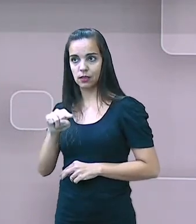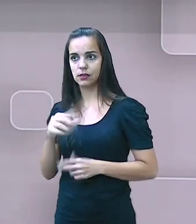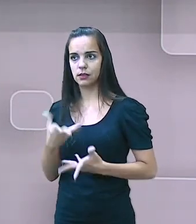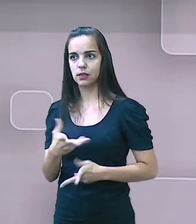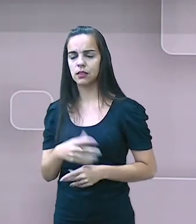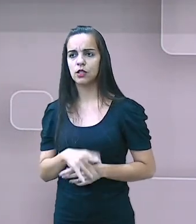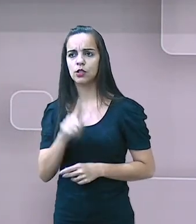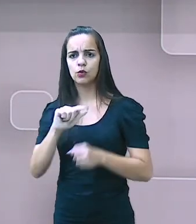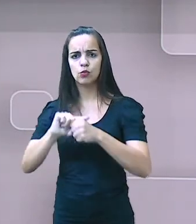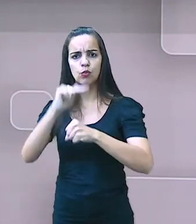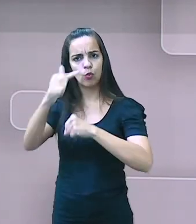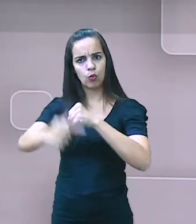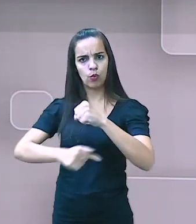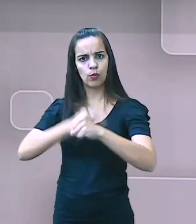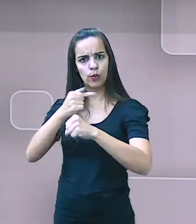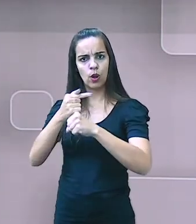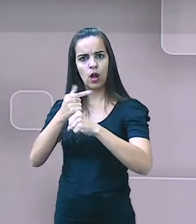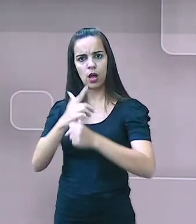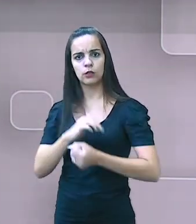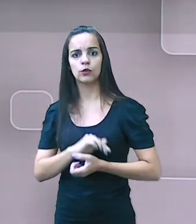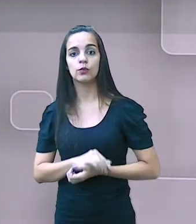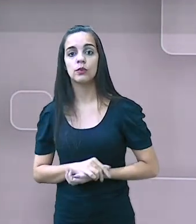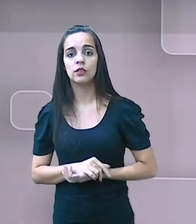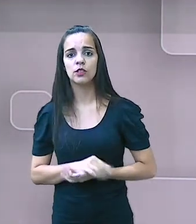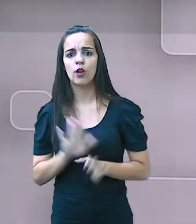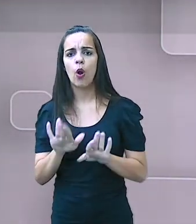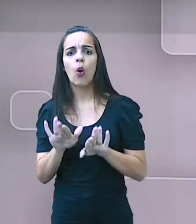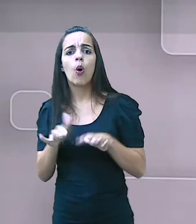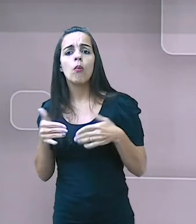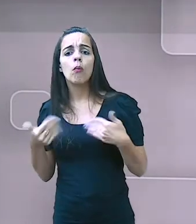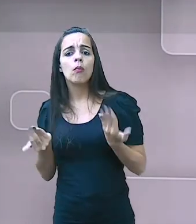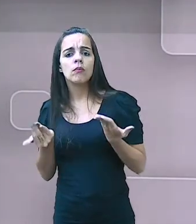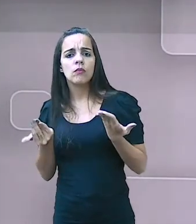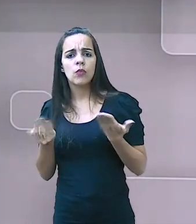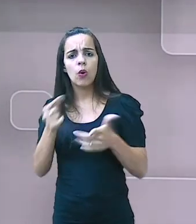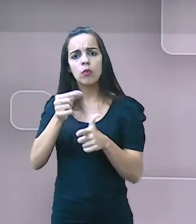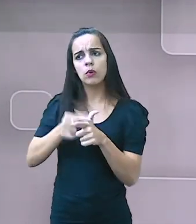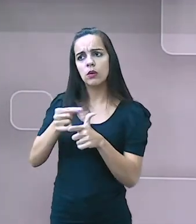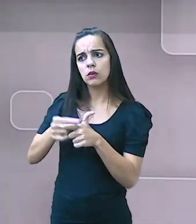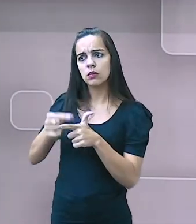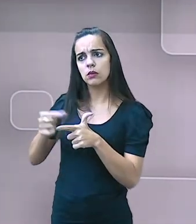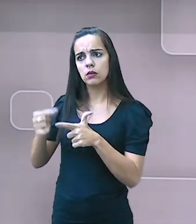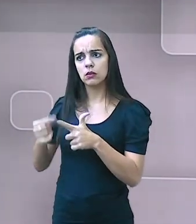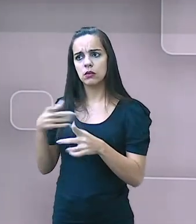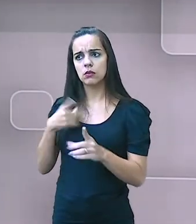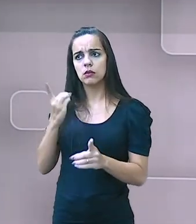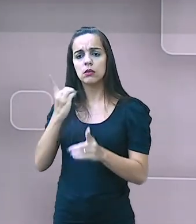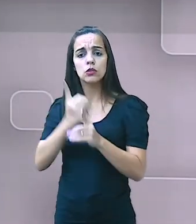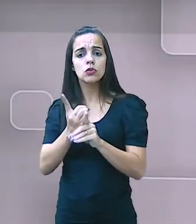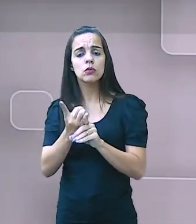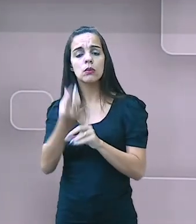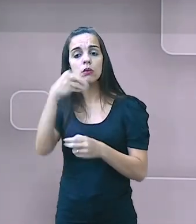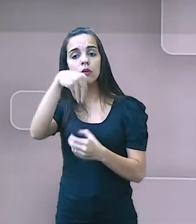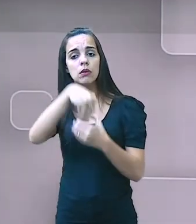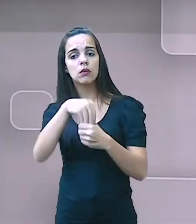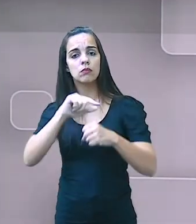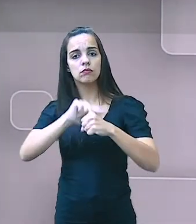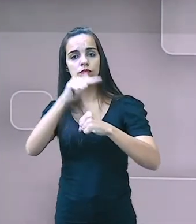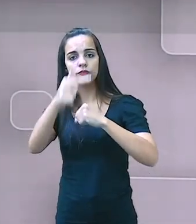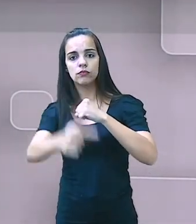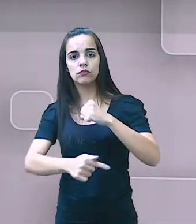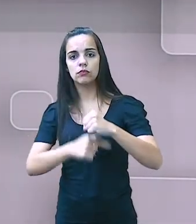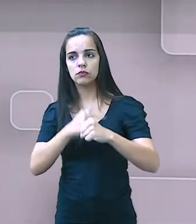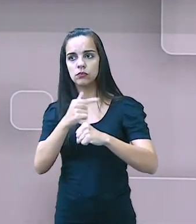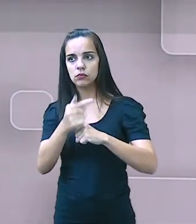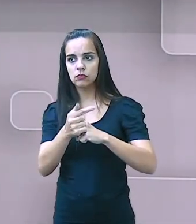núcleo. Me diga aí, quais as partículas subatômicas que se encontram no núcleo do átomo? Elétron